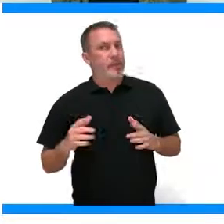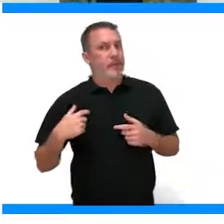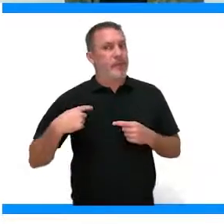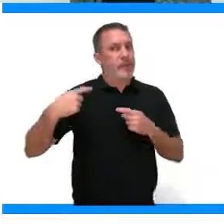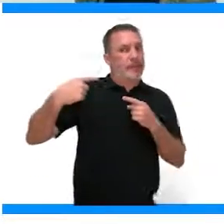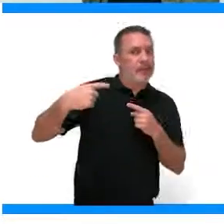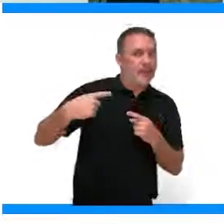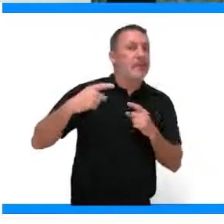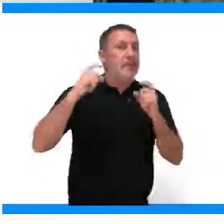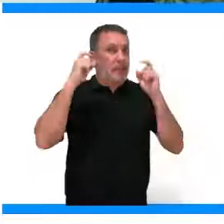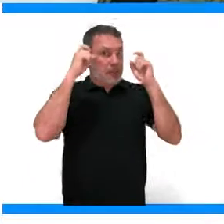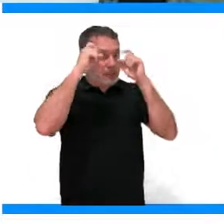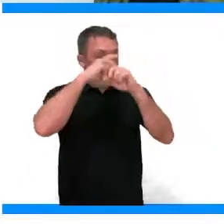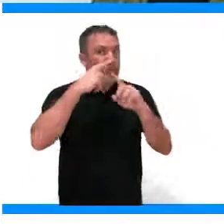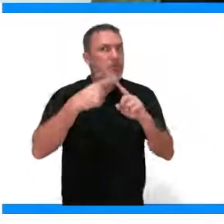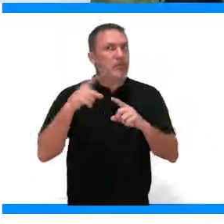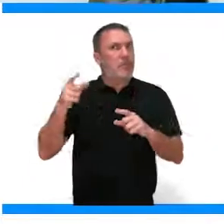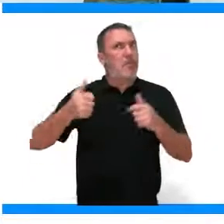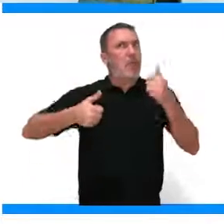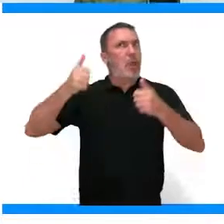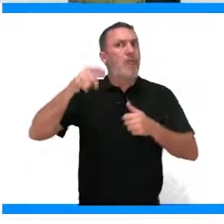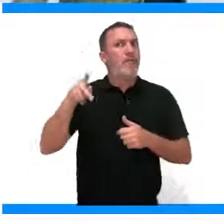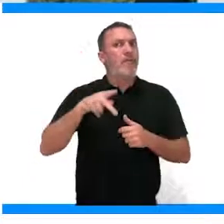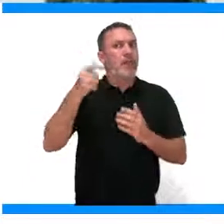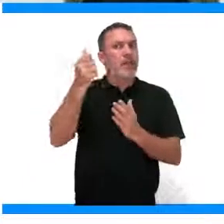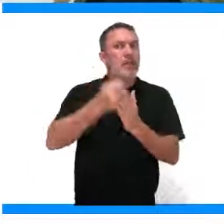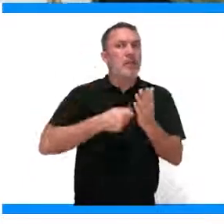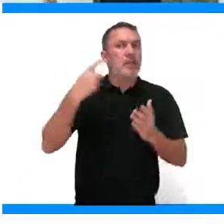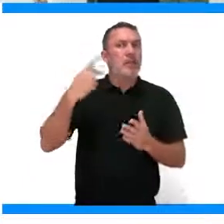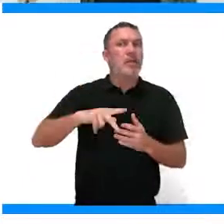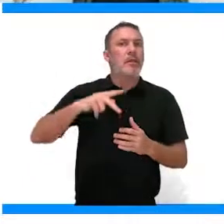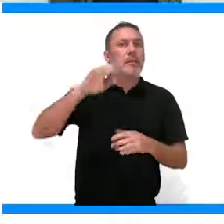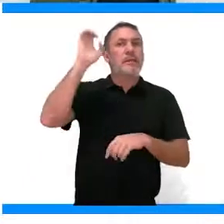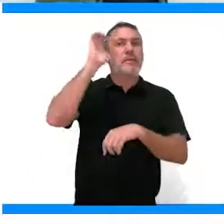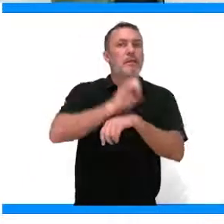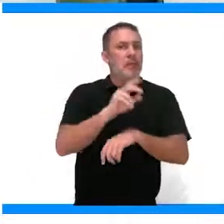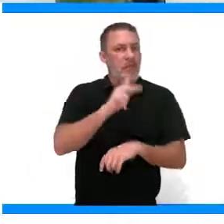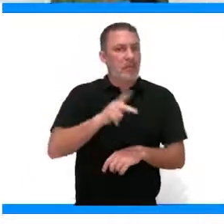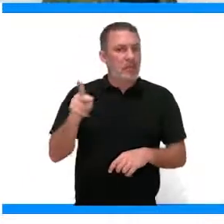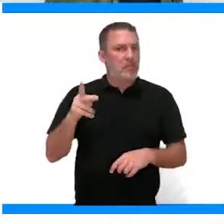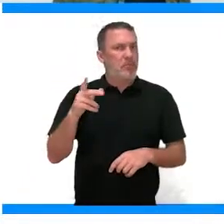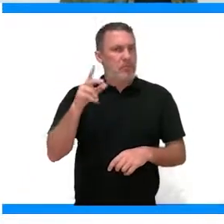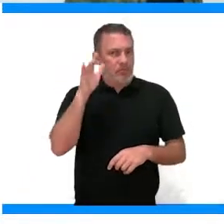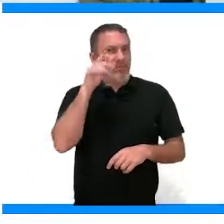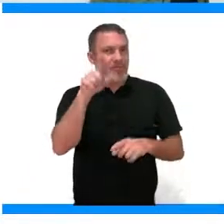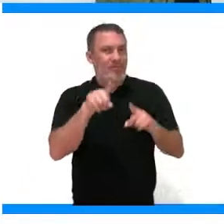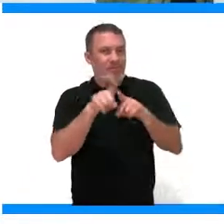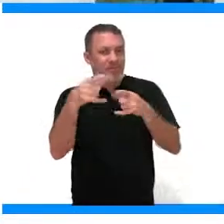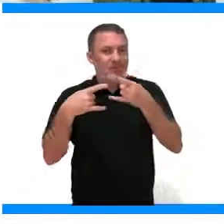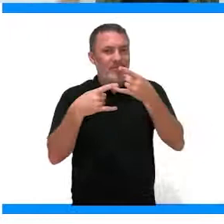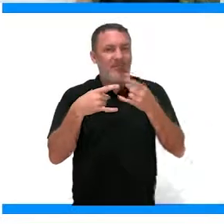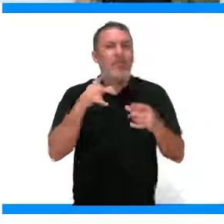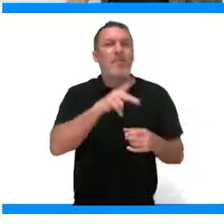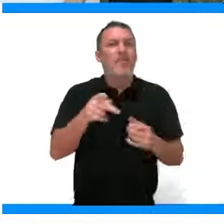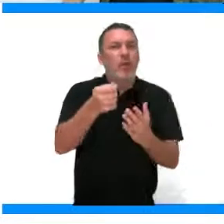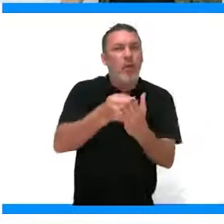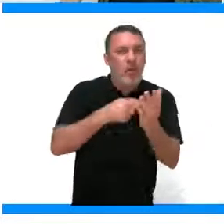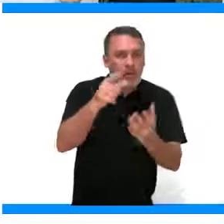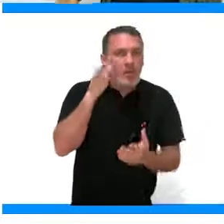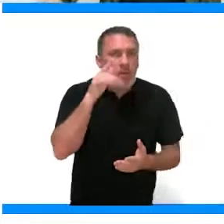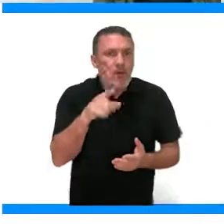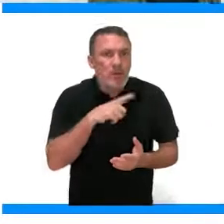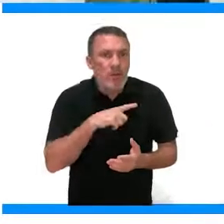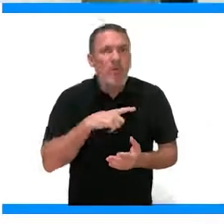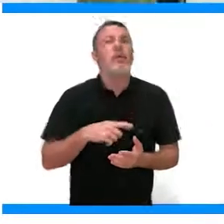É uma disputa difícil, porque é um dos melhores professores de redação do estado, o professor Werner. Né? Você acompanha aí as aulas de redação, professor